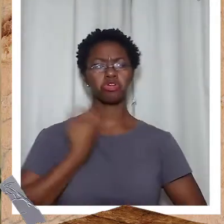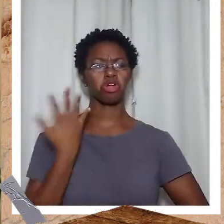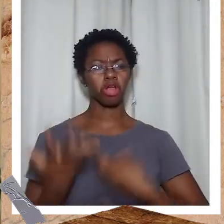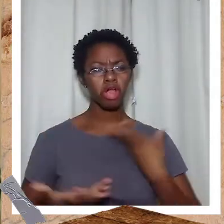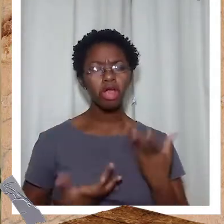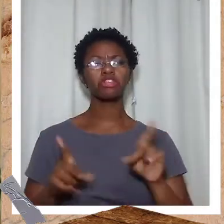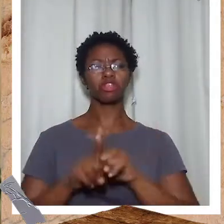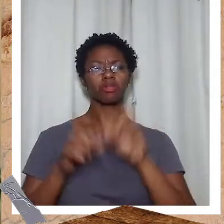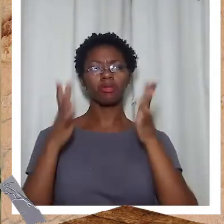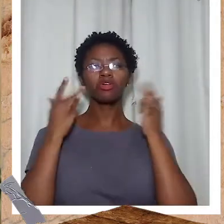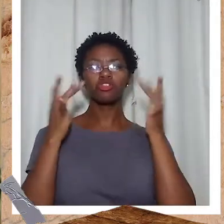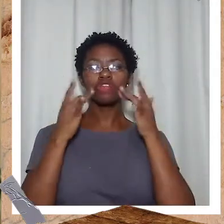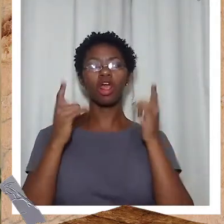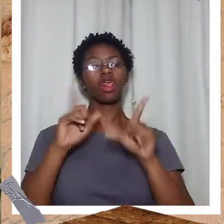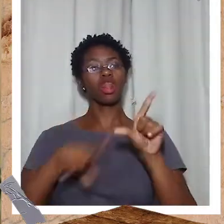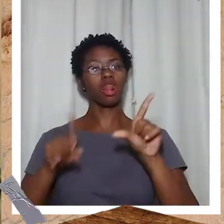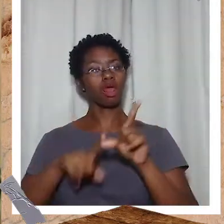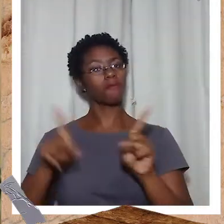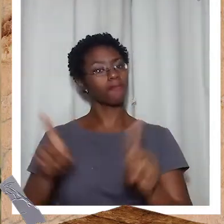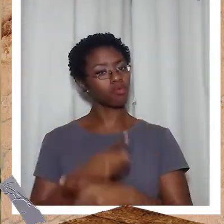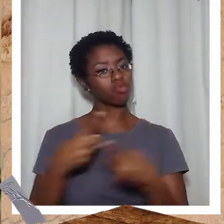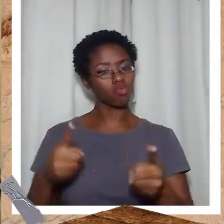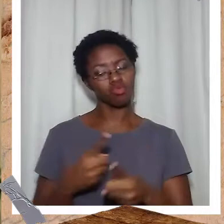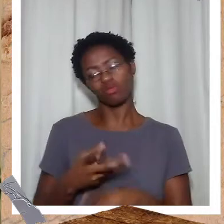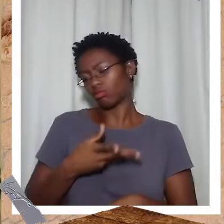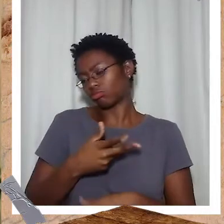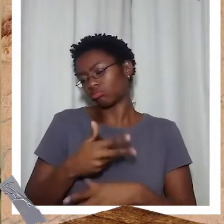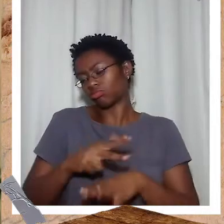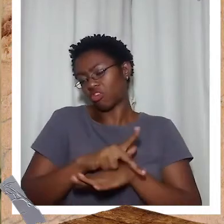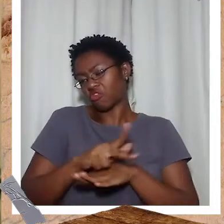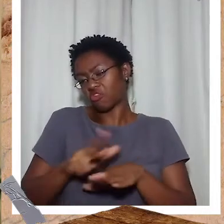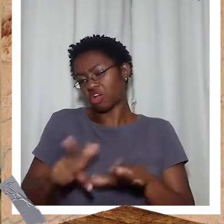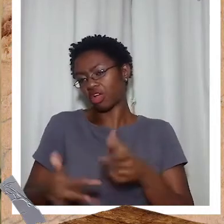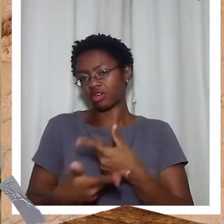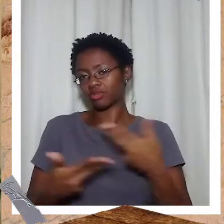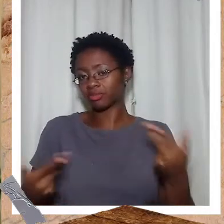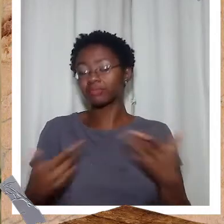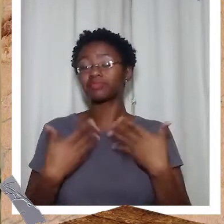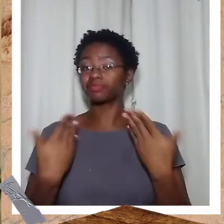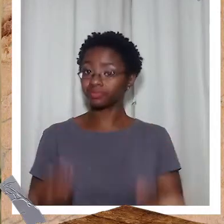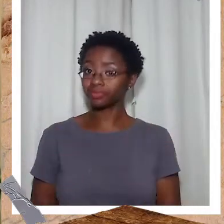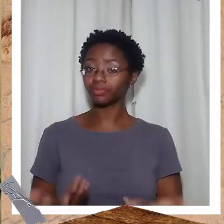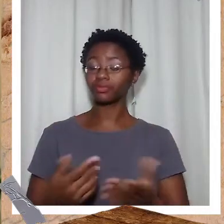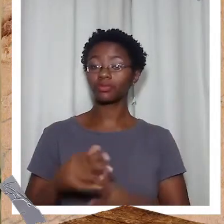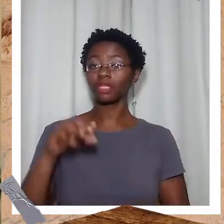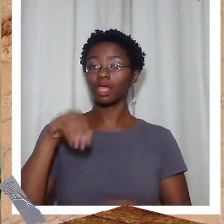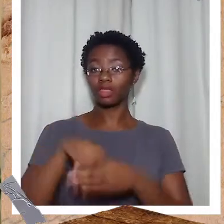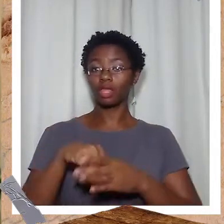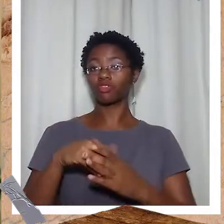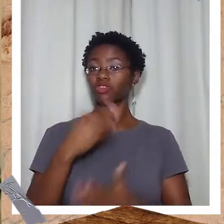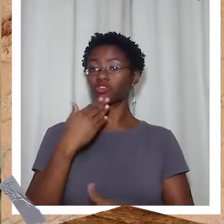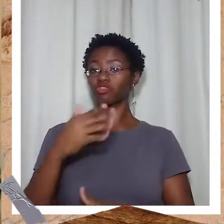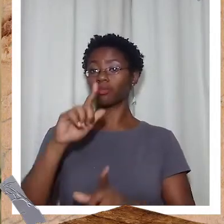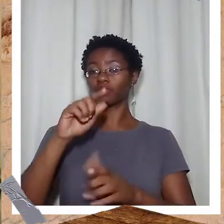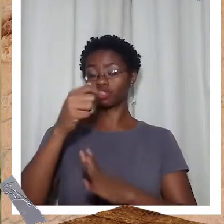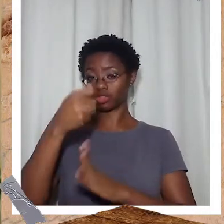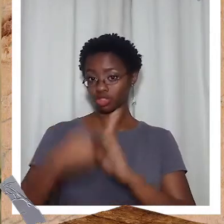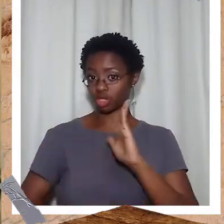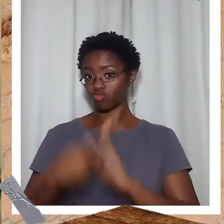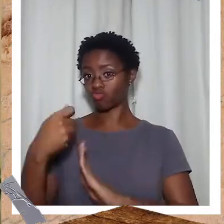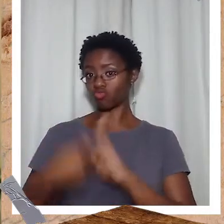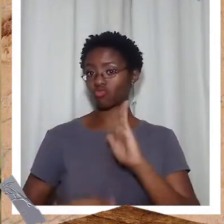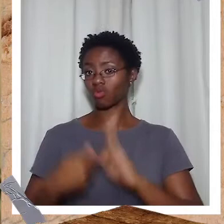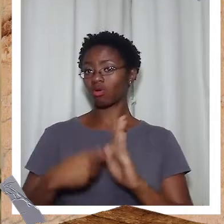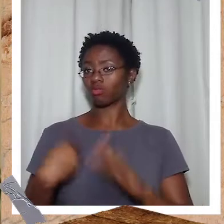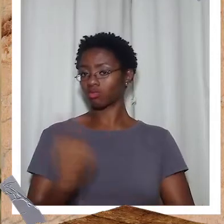teatro, e assim vai, letras de música, e assim vai. Mas dentro desse elemento textual ainda tão pouco conhecido de Carolina,